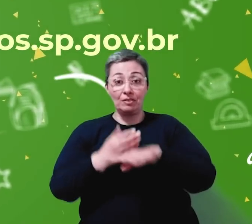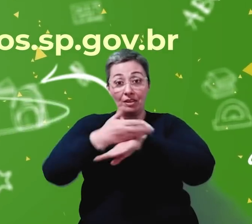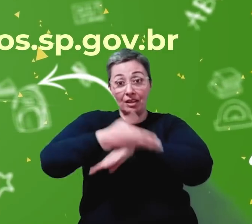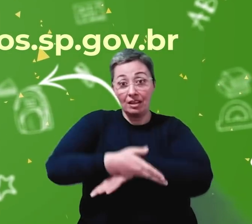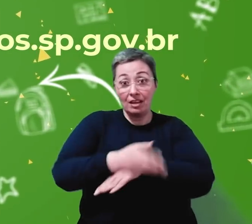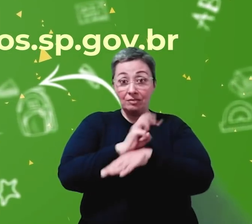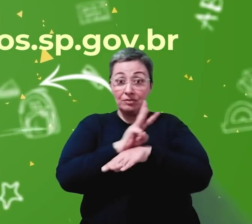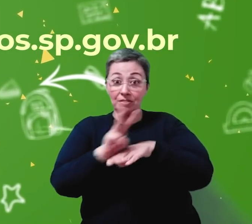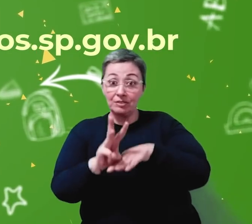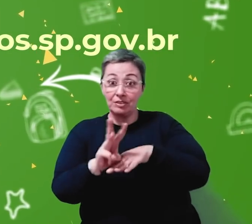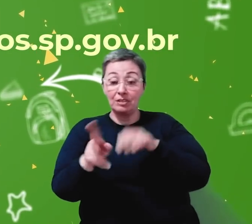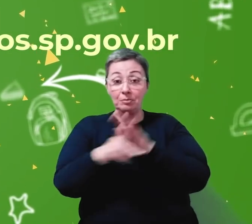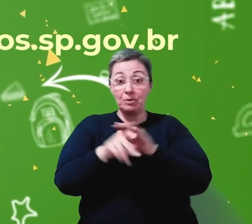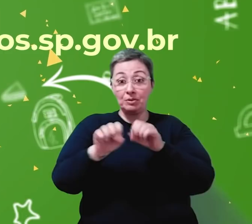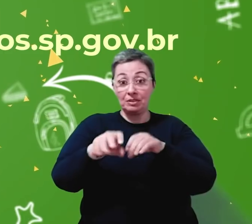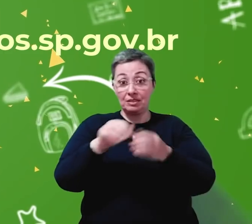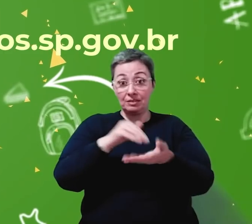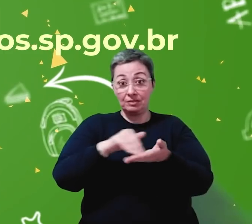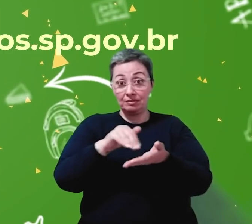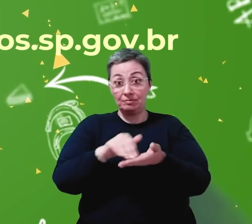Acesse o portal da educação.